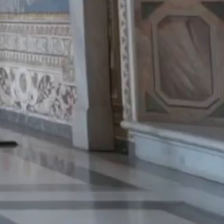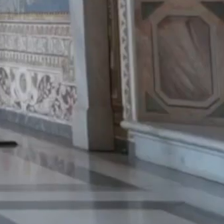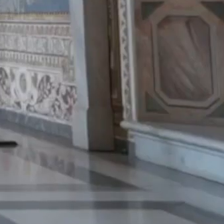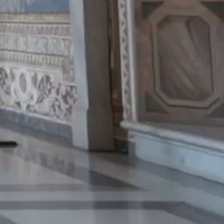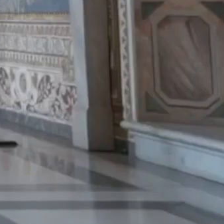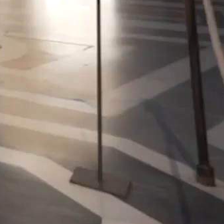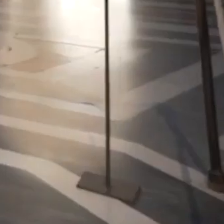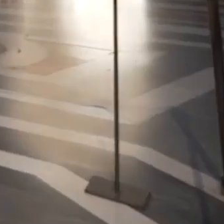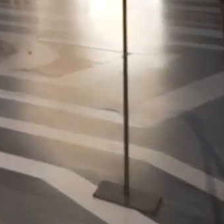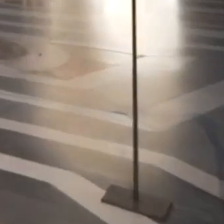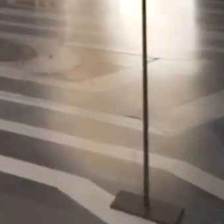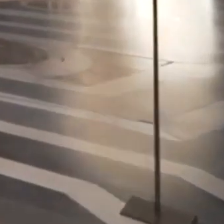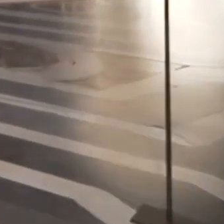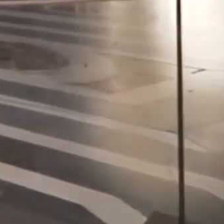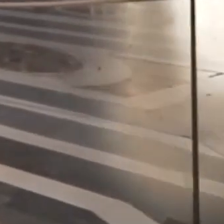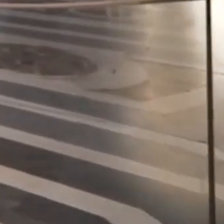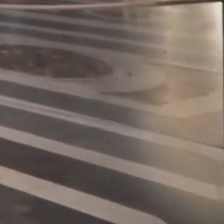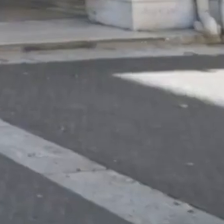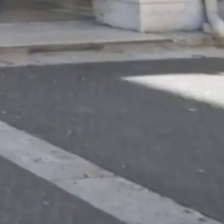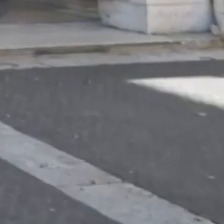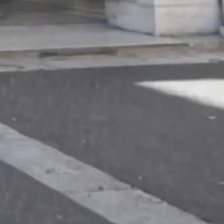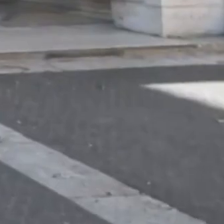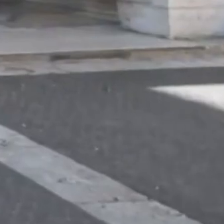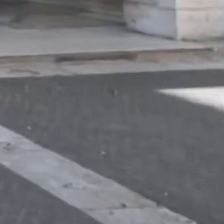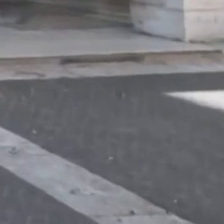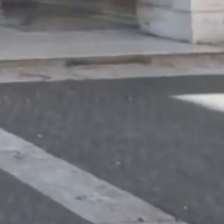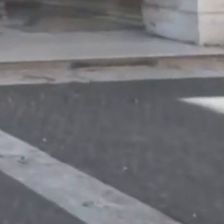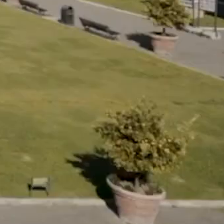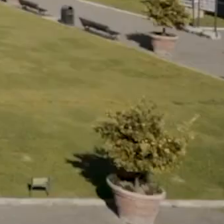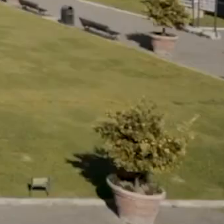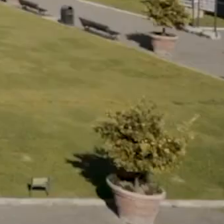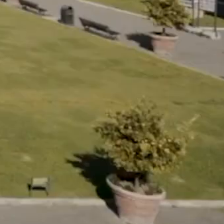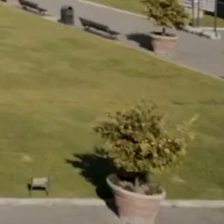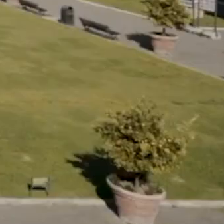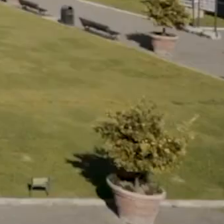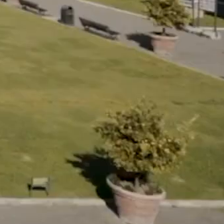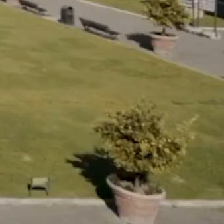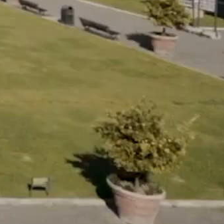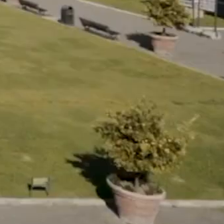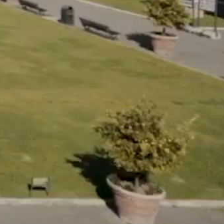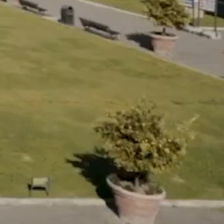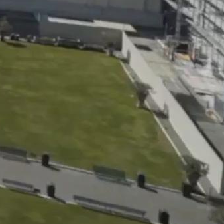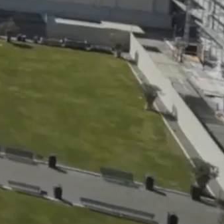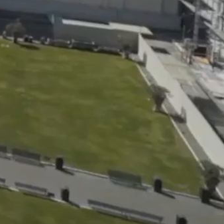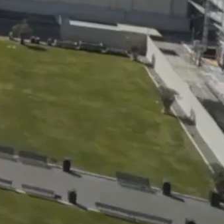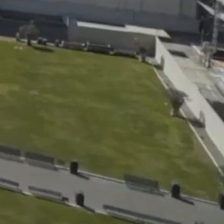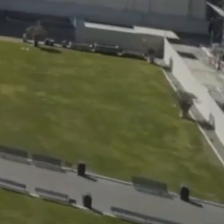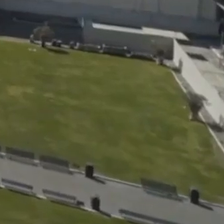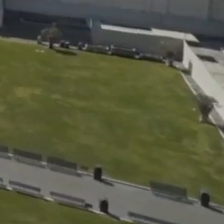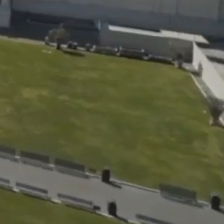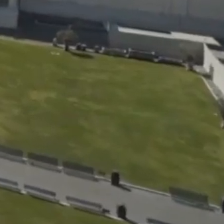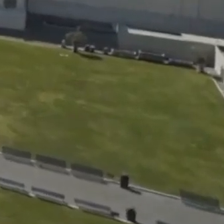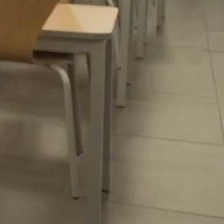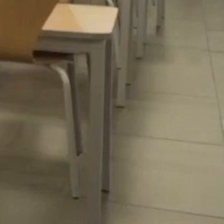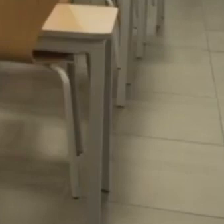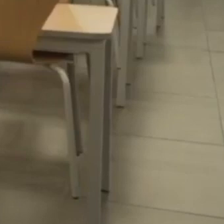mês de março por causa da pandemia de Covid-19. Num sinal do progressivo regresso à normalidade,